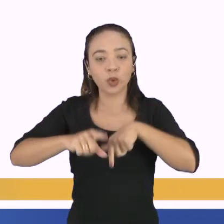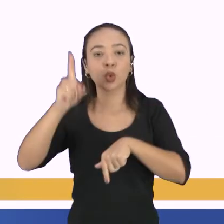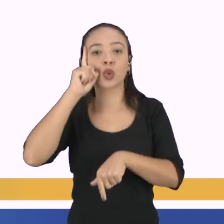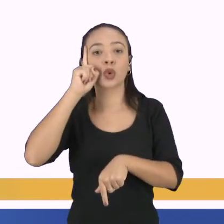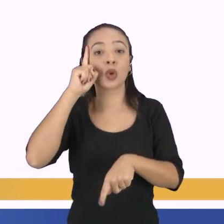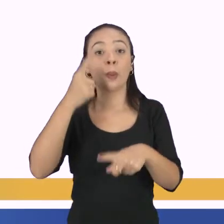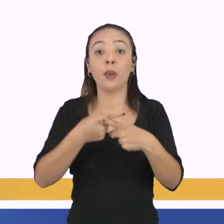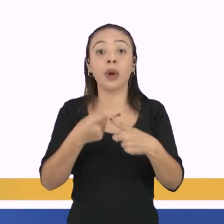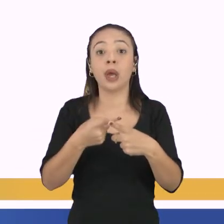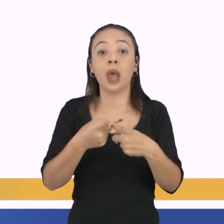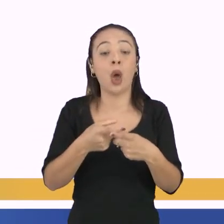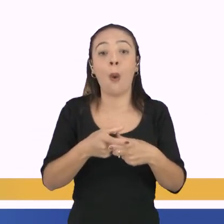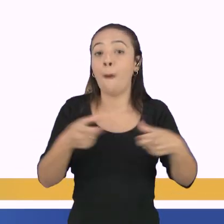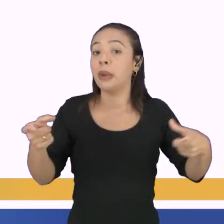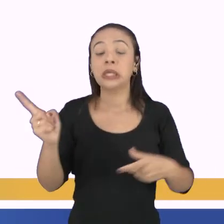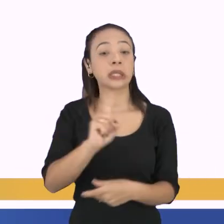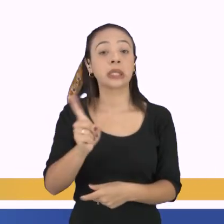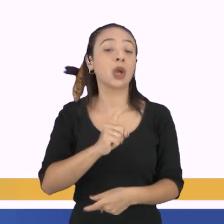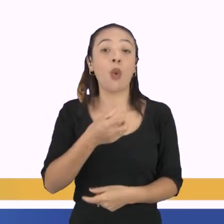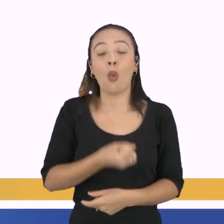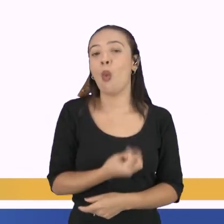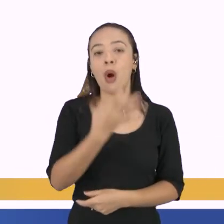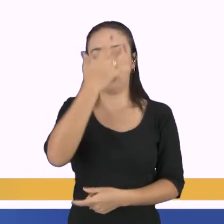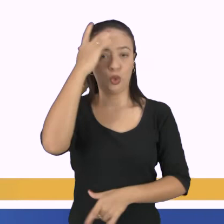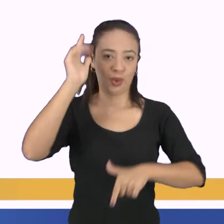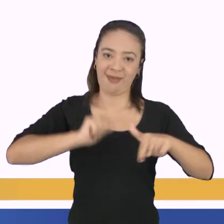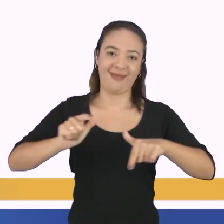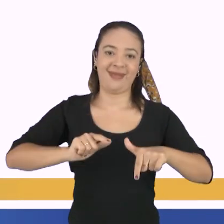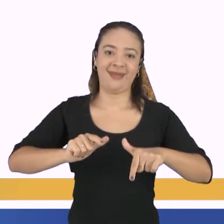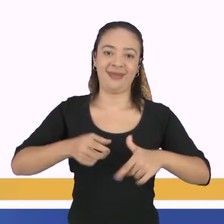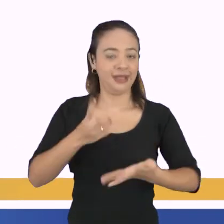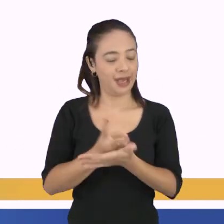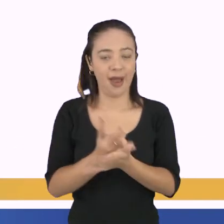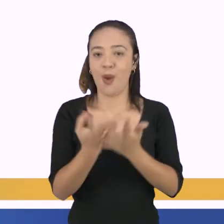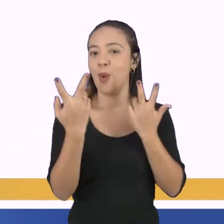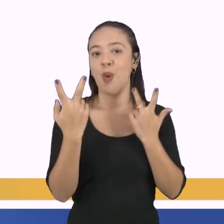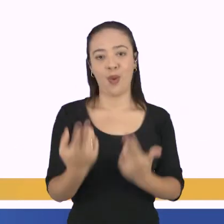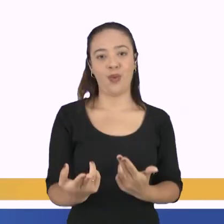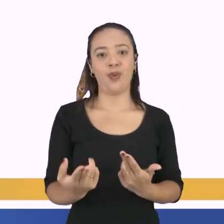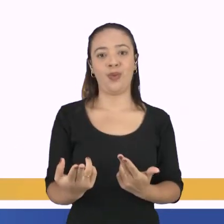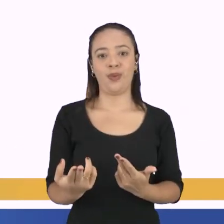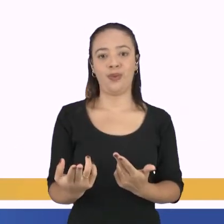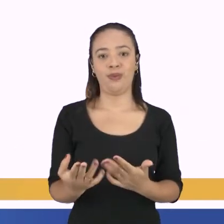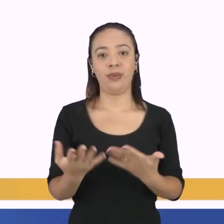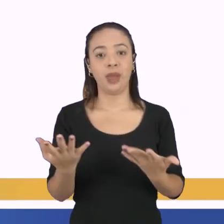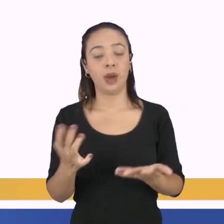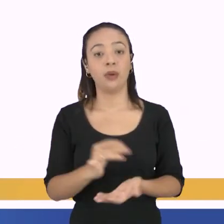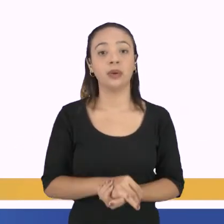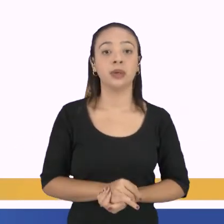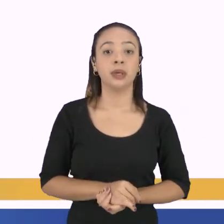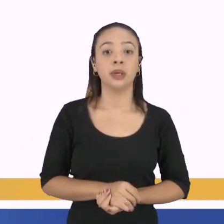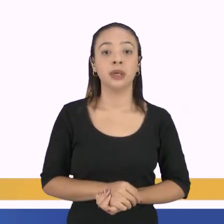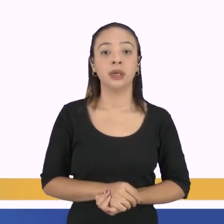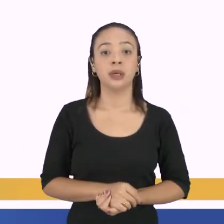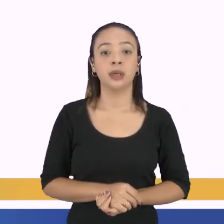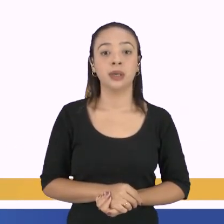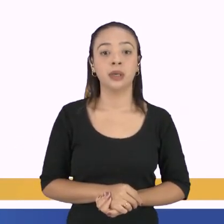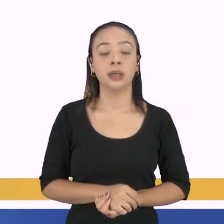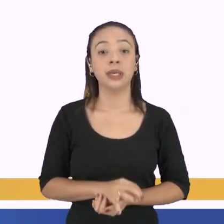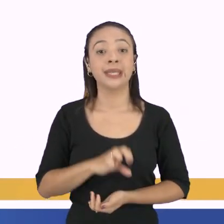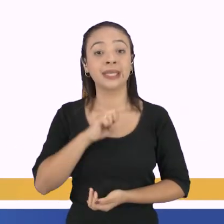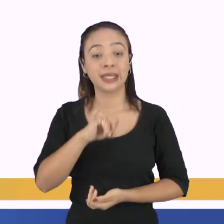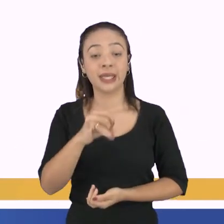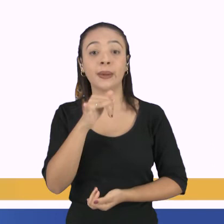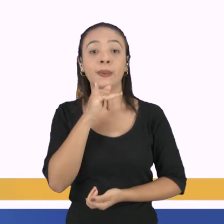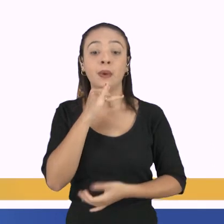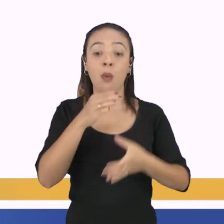não altero a quantidade de funcionários. E mais que isso, como eu estou supondo esse problema em condições ideais, se uma